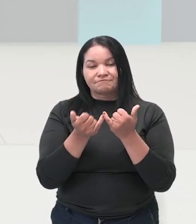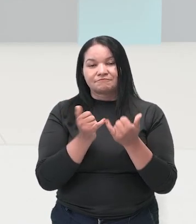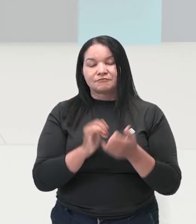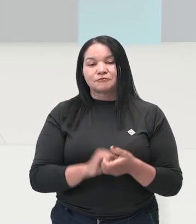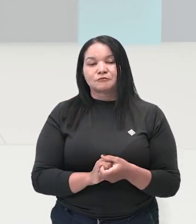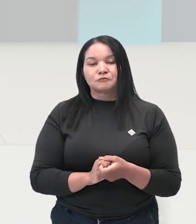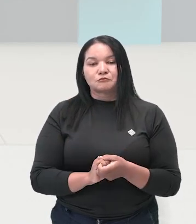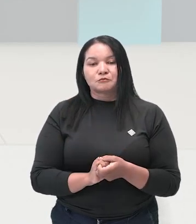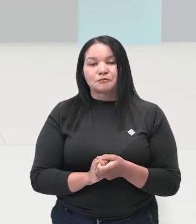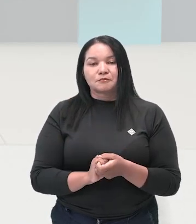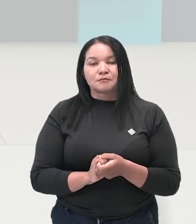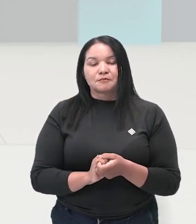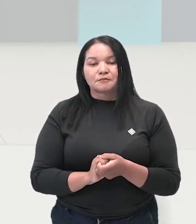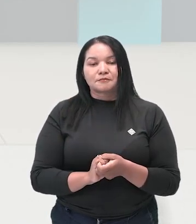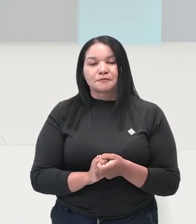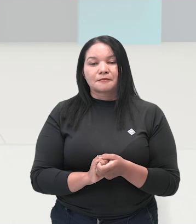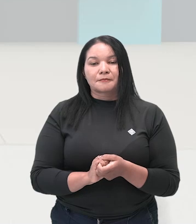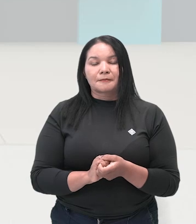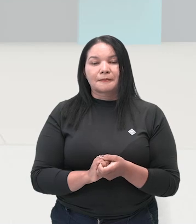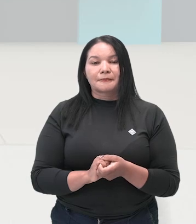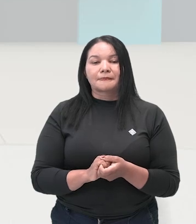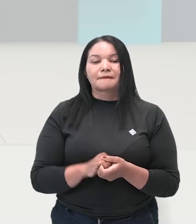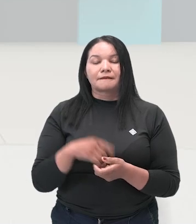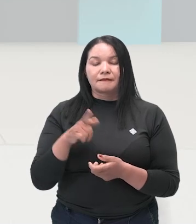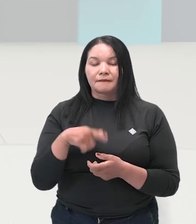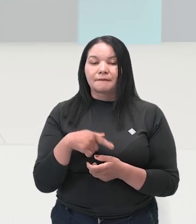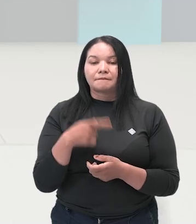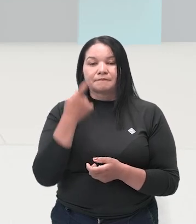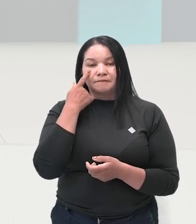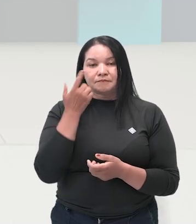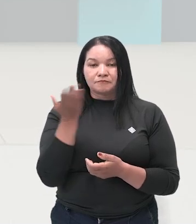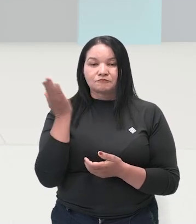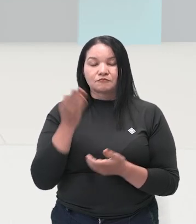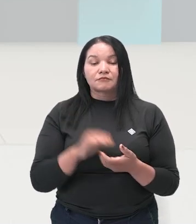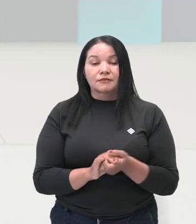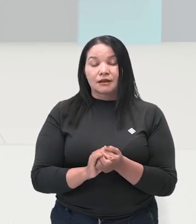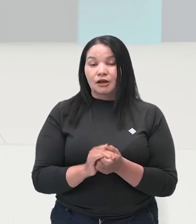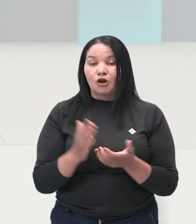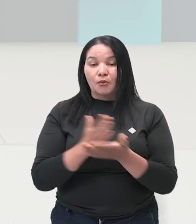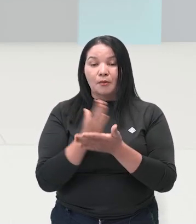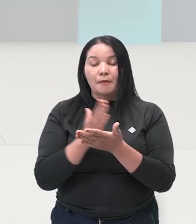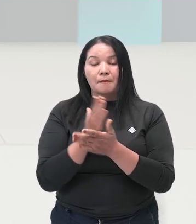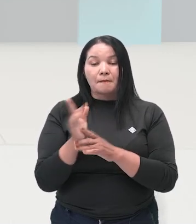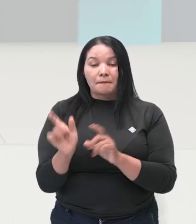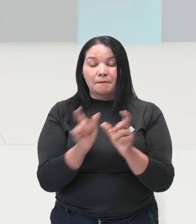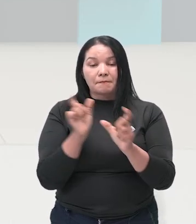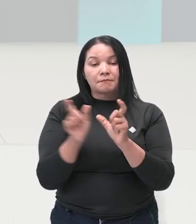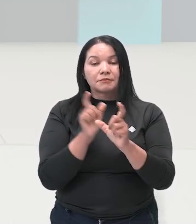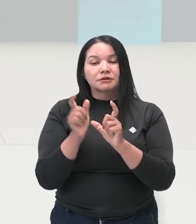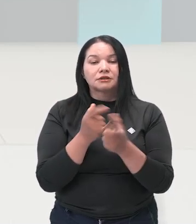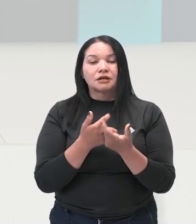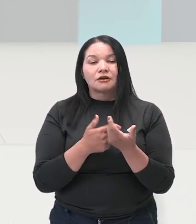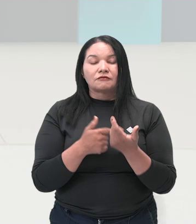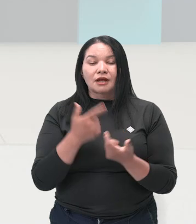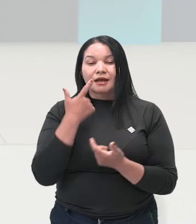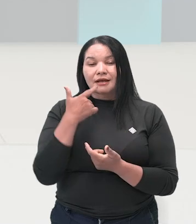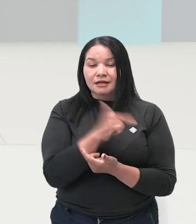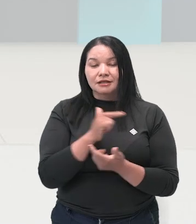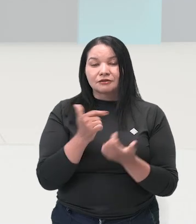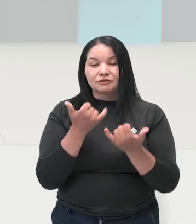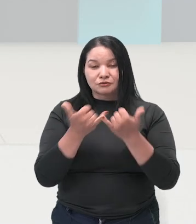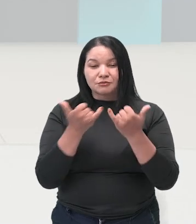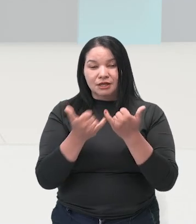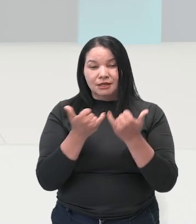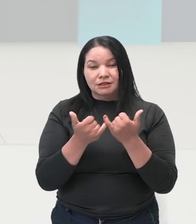cognatas, que são aquelas palavras, né, que se parecem no idioma, facilitam a compreensão na hora de